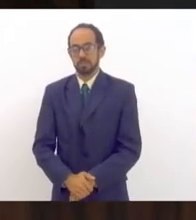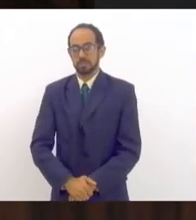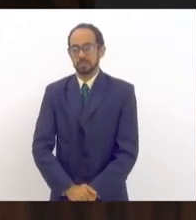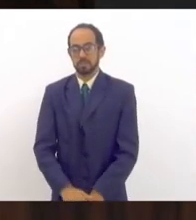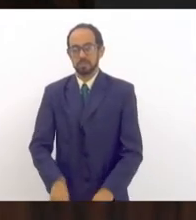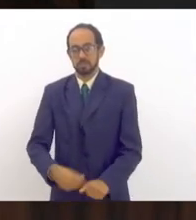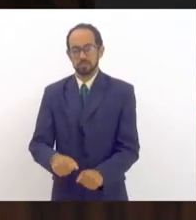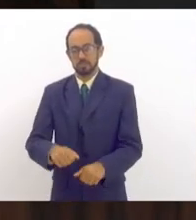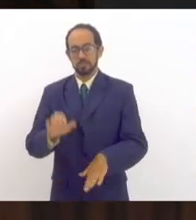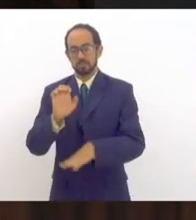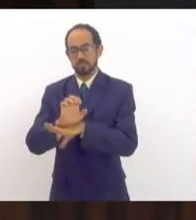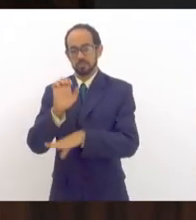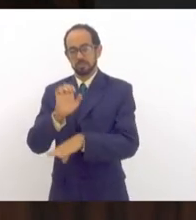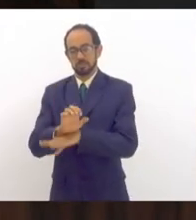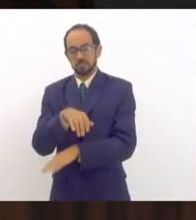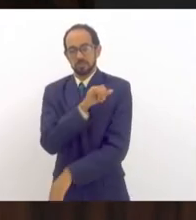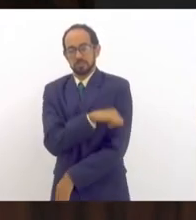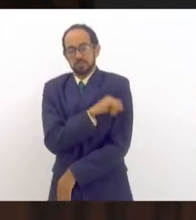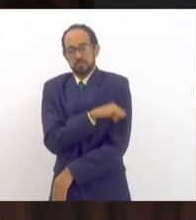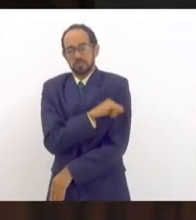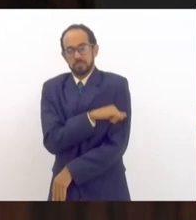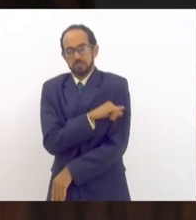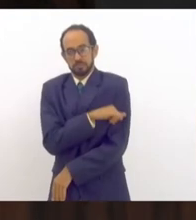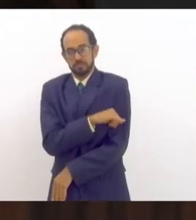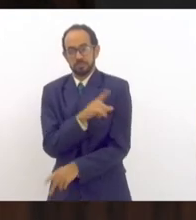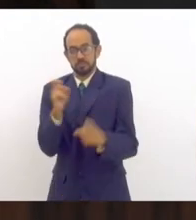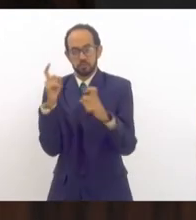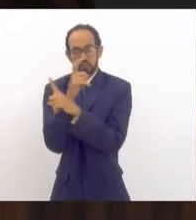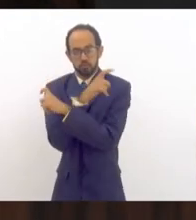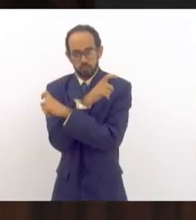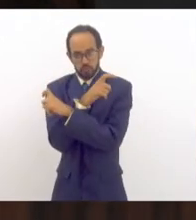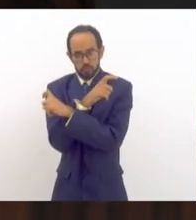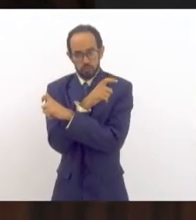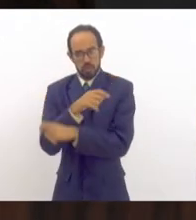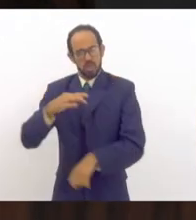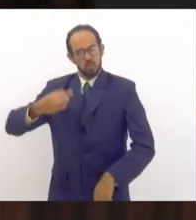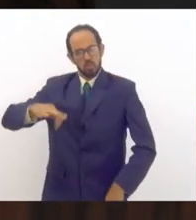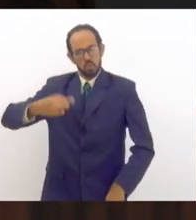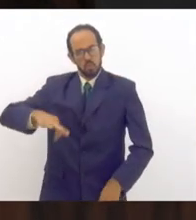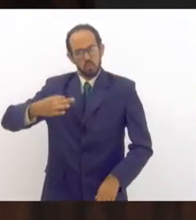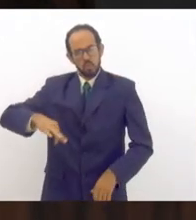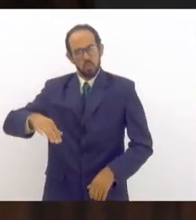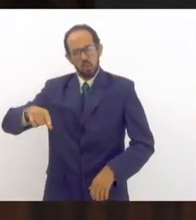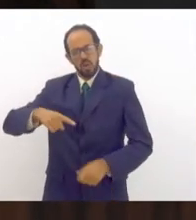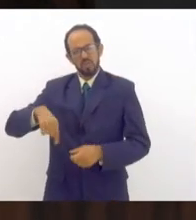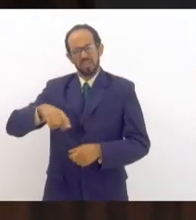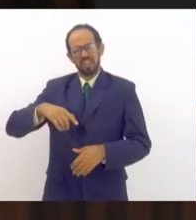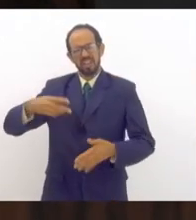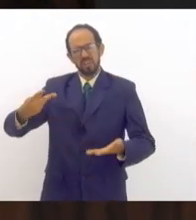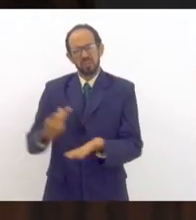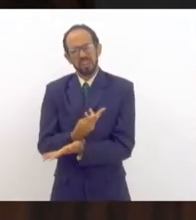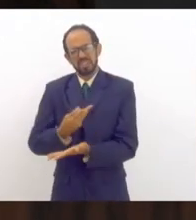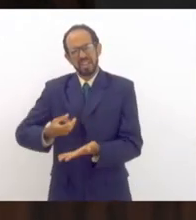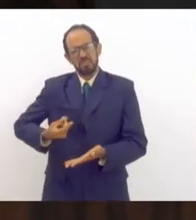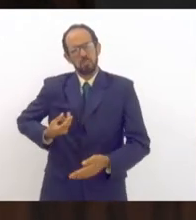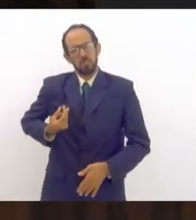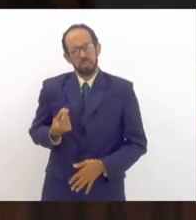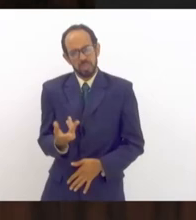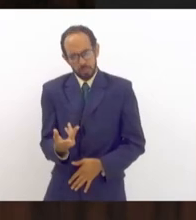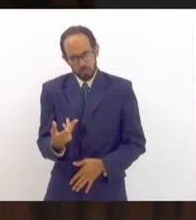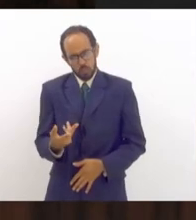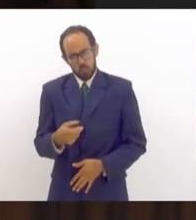tá passando um momento também muito difícil o momento de uma ferida que tenha anos essa ferida e o nosso Governador